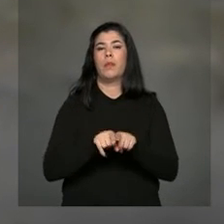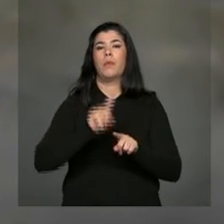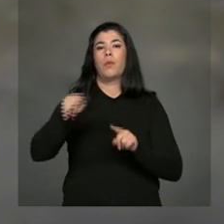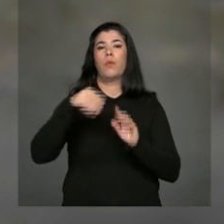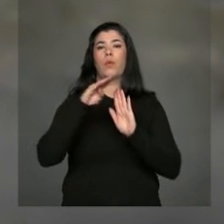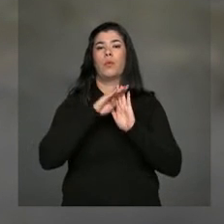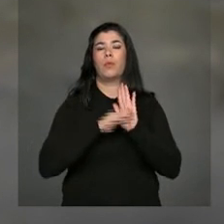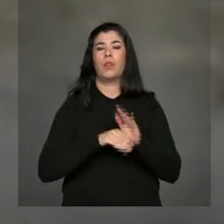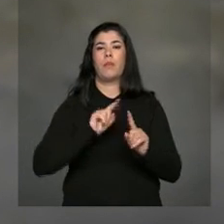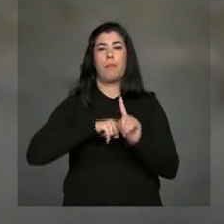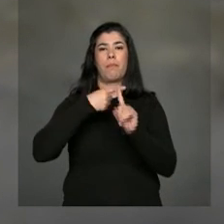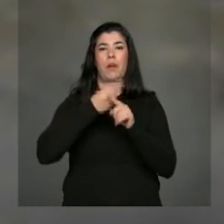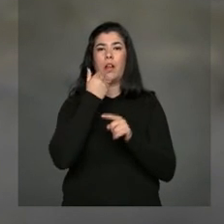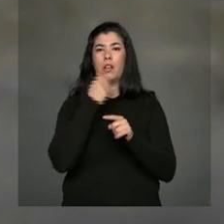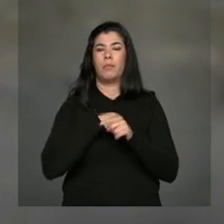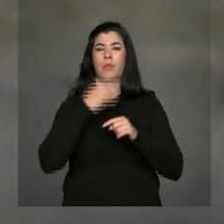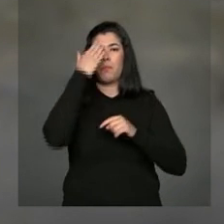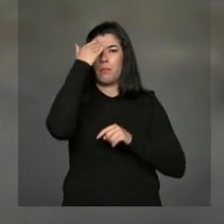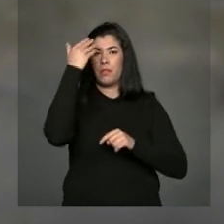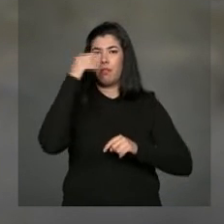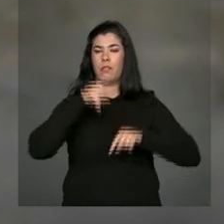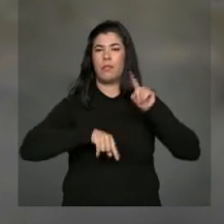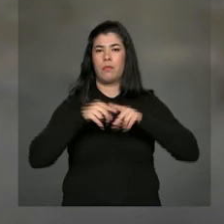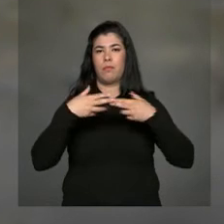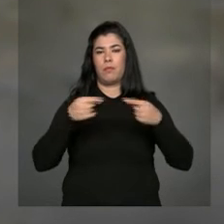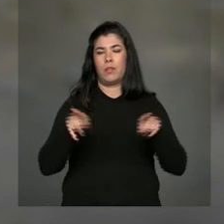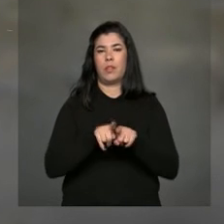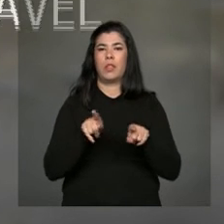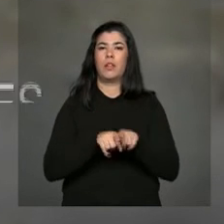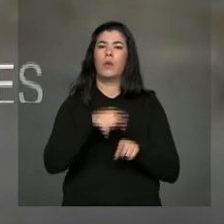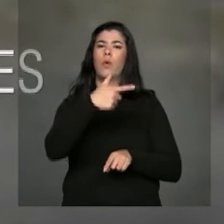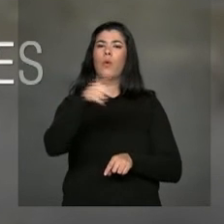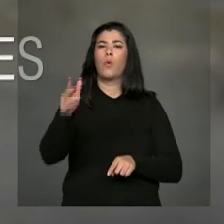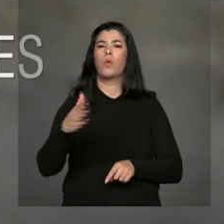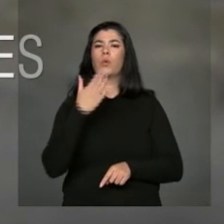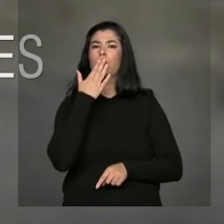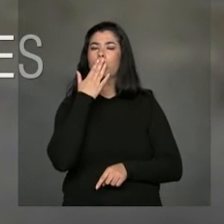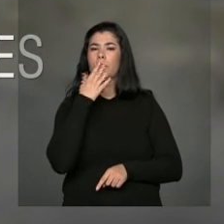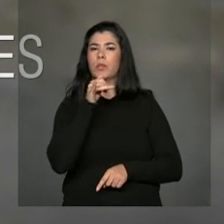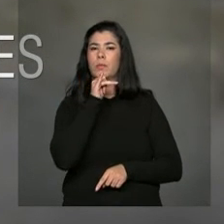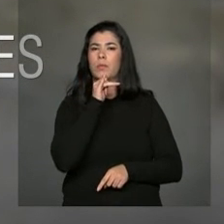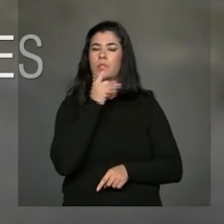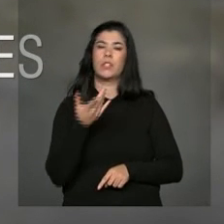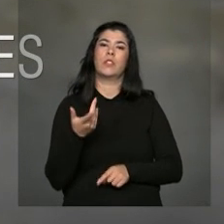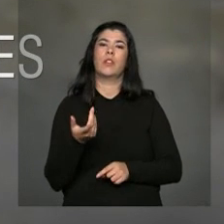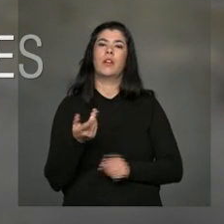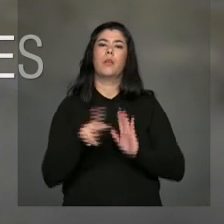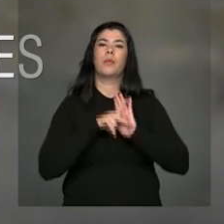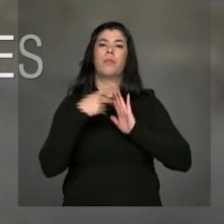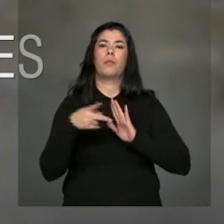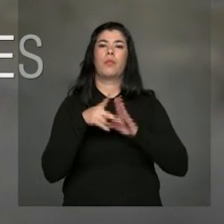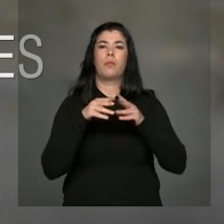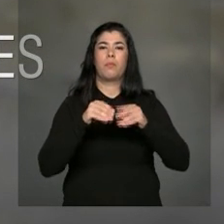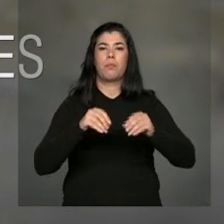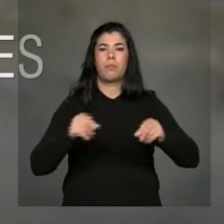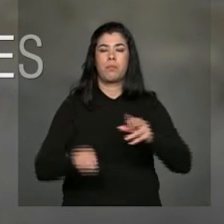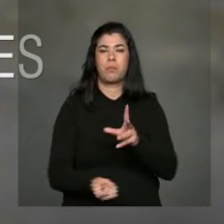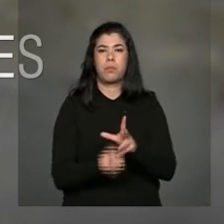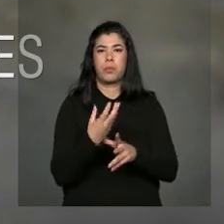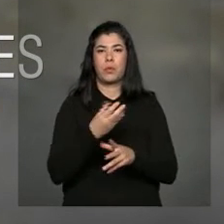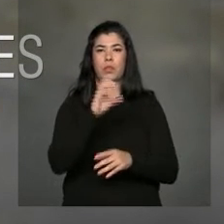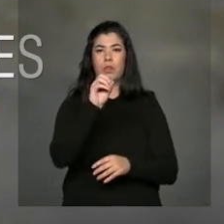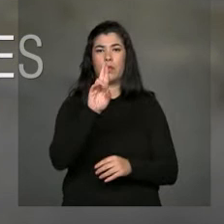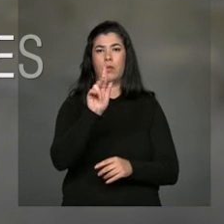para ampliar ou modernizar a infraestrutura. Há ainda outras linhas, como a voltada para a produção orgânica, ações